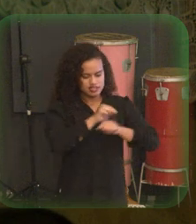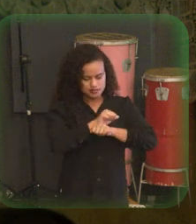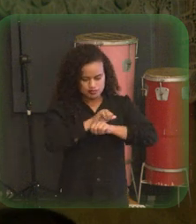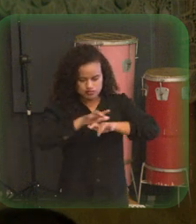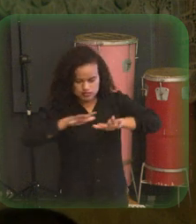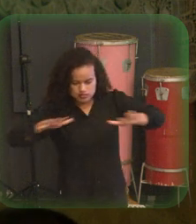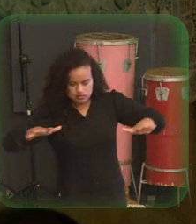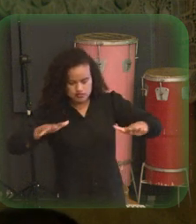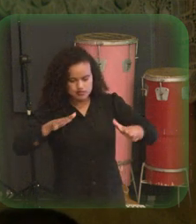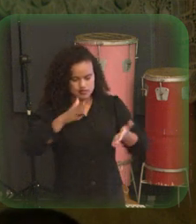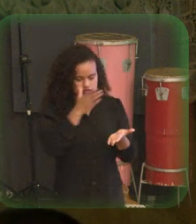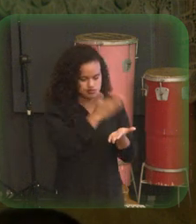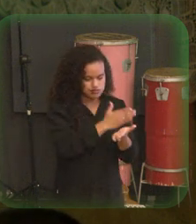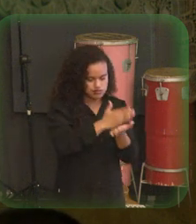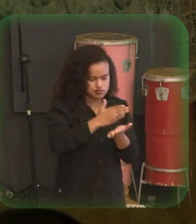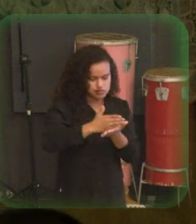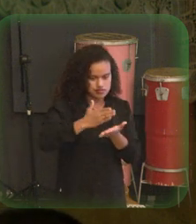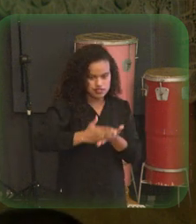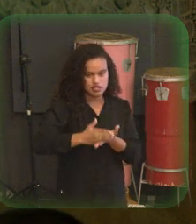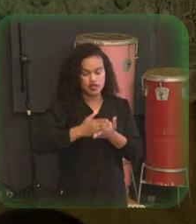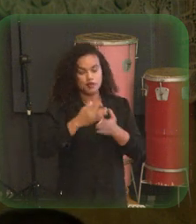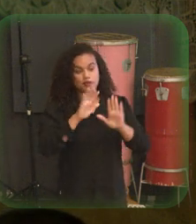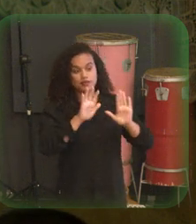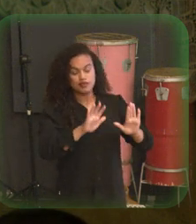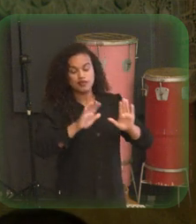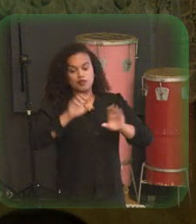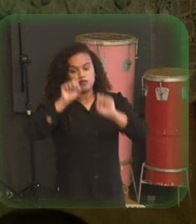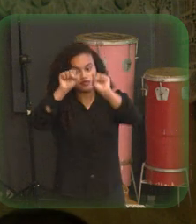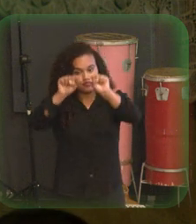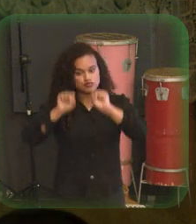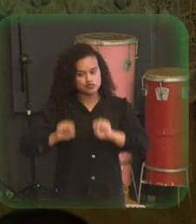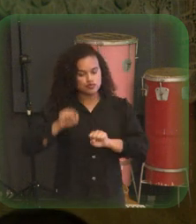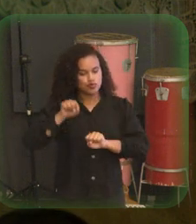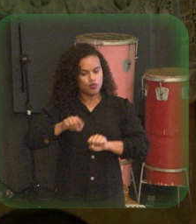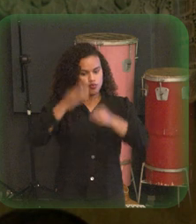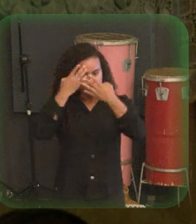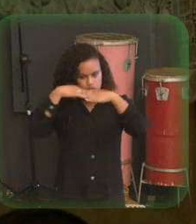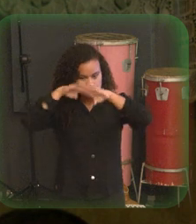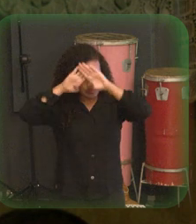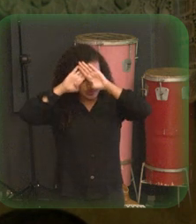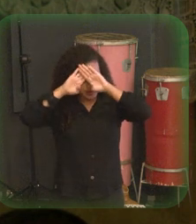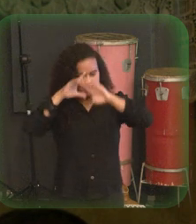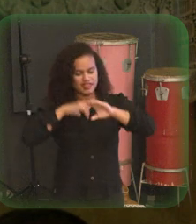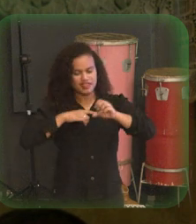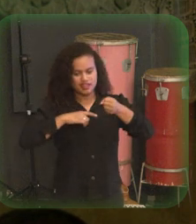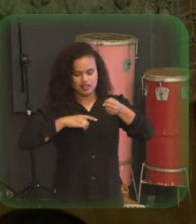divisão. Então Xangô, além de ser o guerreiro que carrega e porta o seu machado,